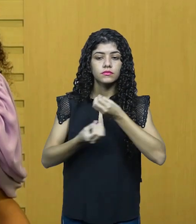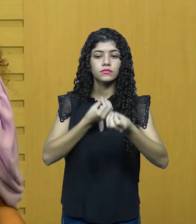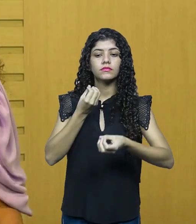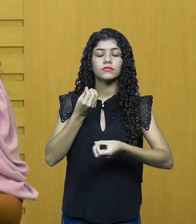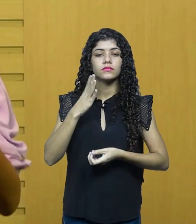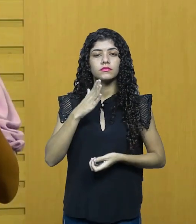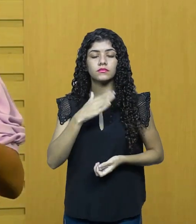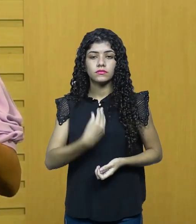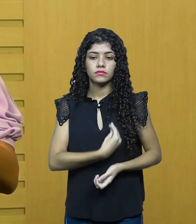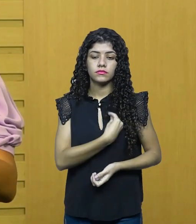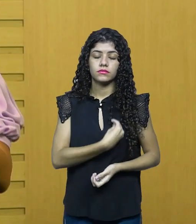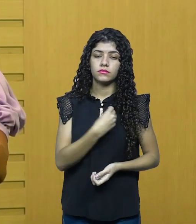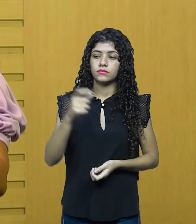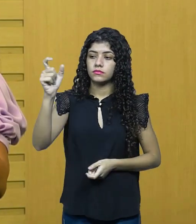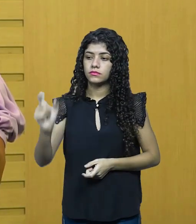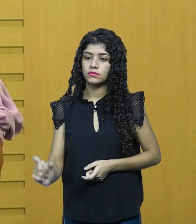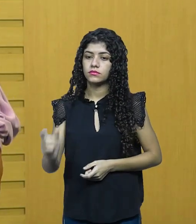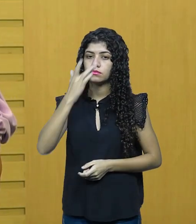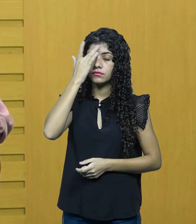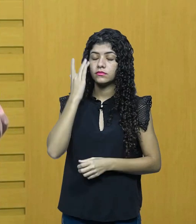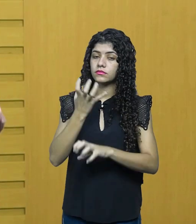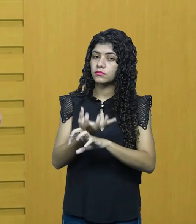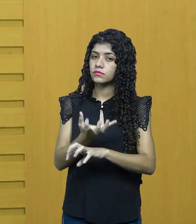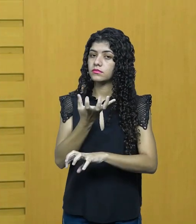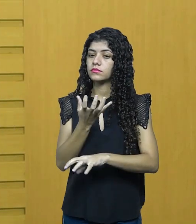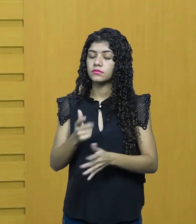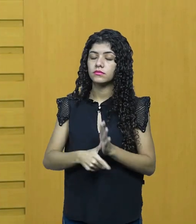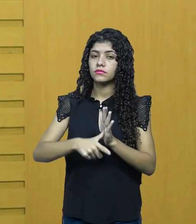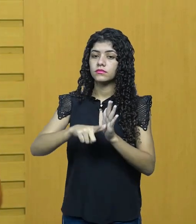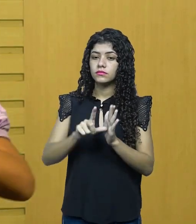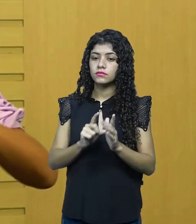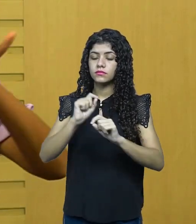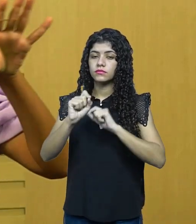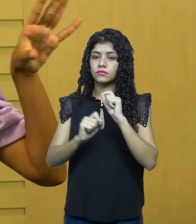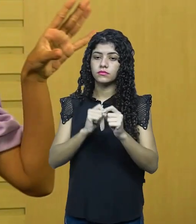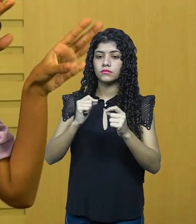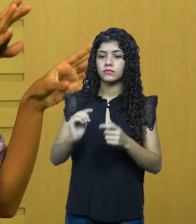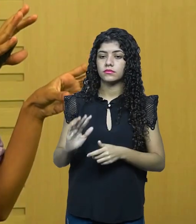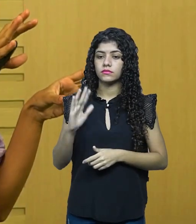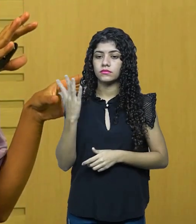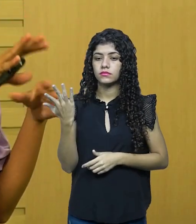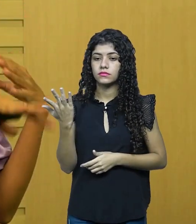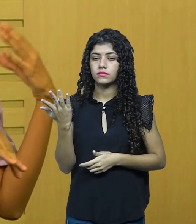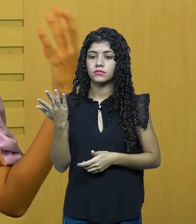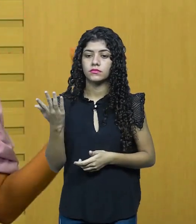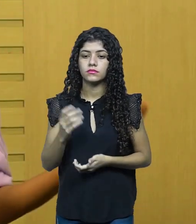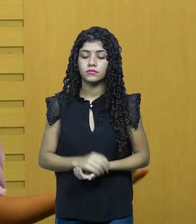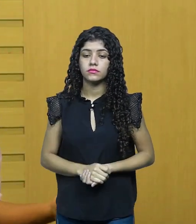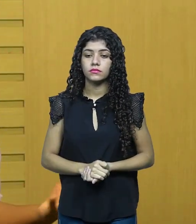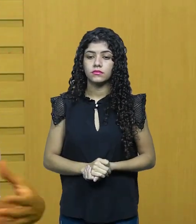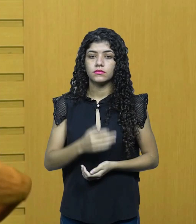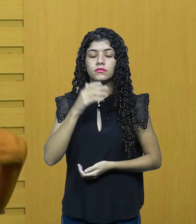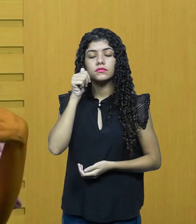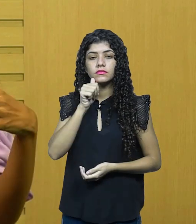para as pessoas como é que era a vida do idoso, do personagem idoso antes da esposa